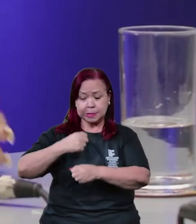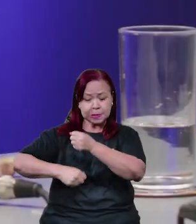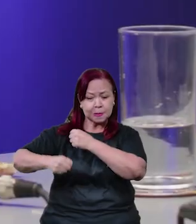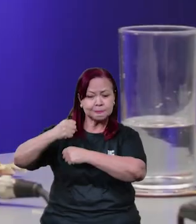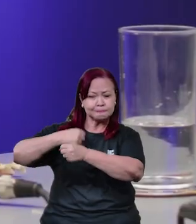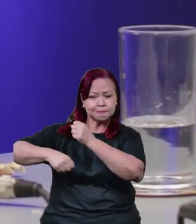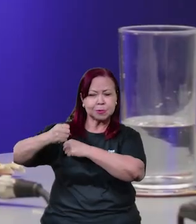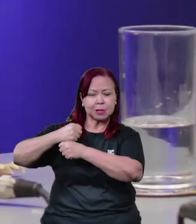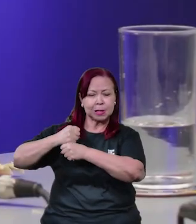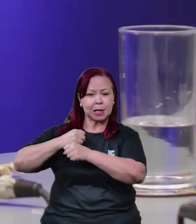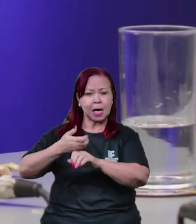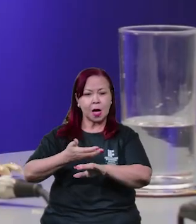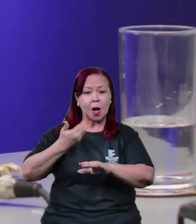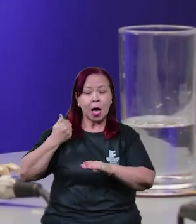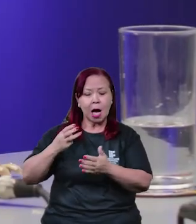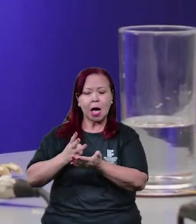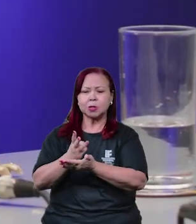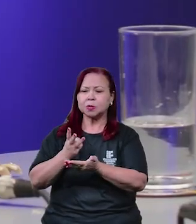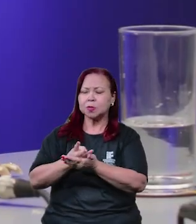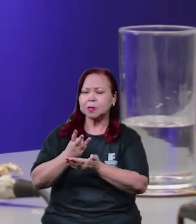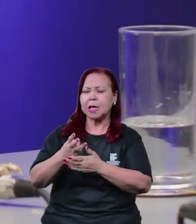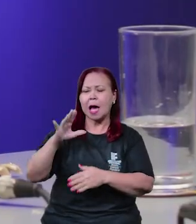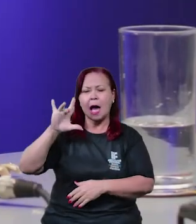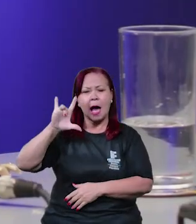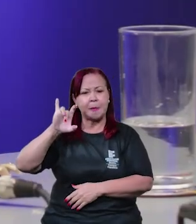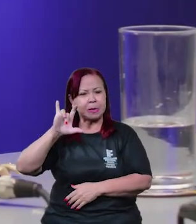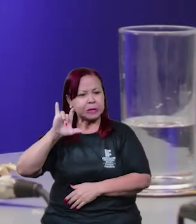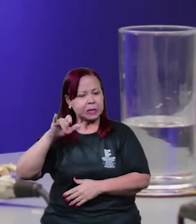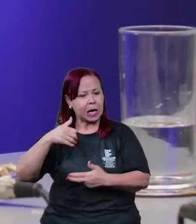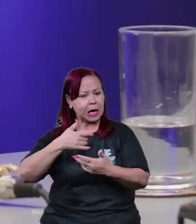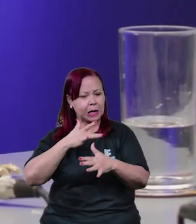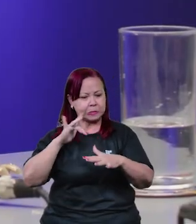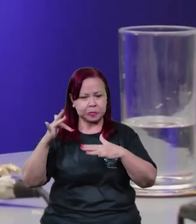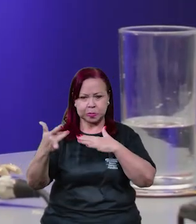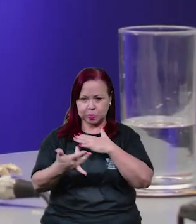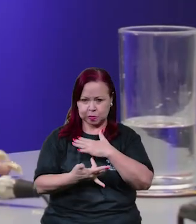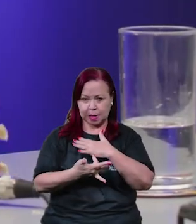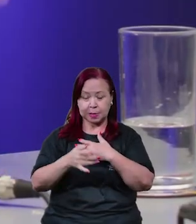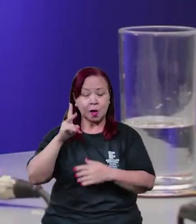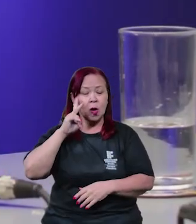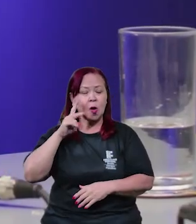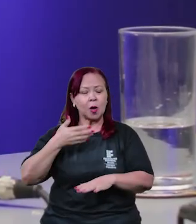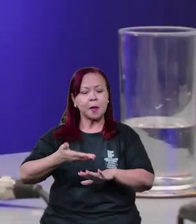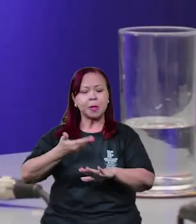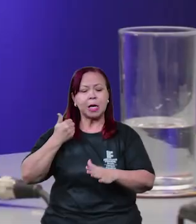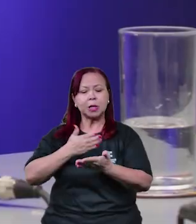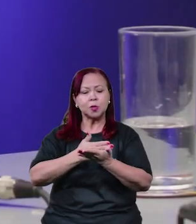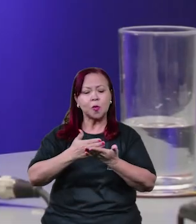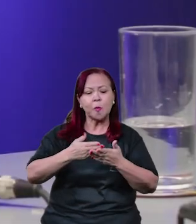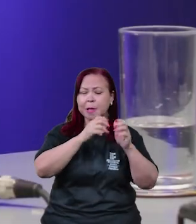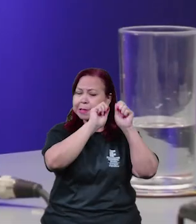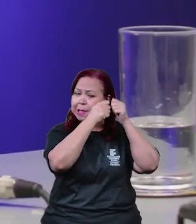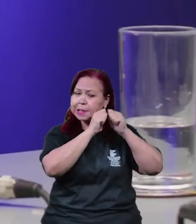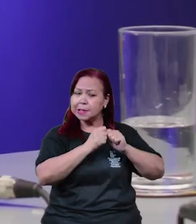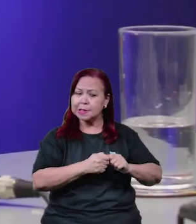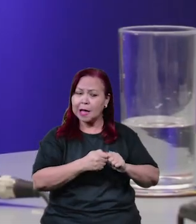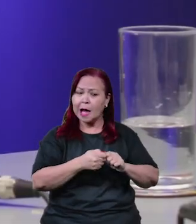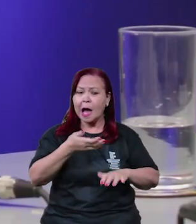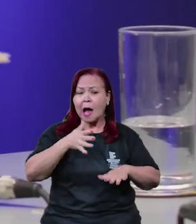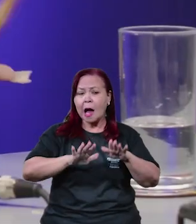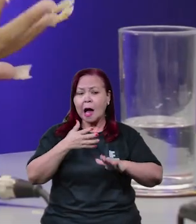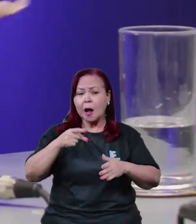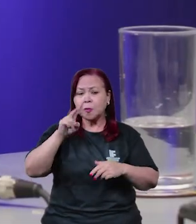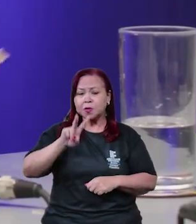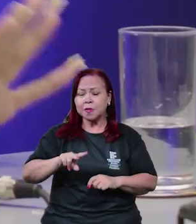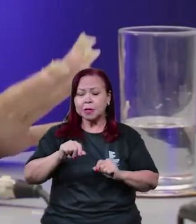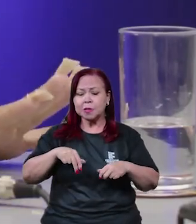né? Então foi antes de WhatsApp, Instagram, essas coisas. E eu lembro que antes de começar a trançar, muitas vezes eu tava